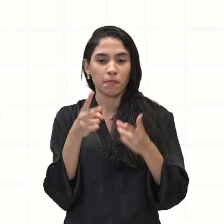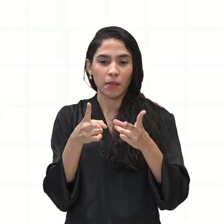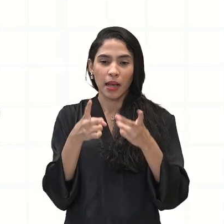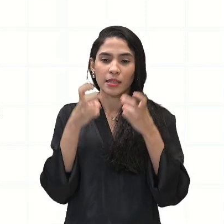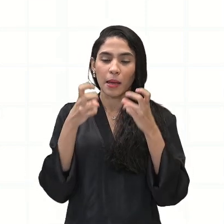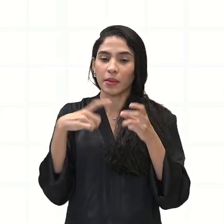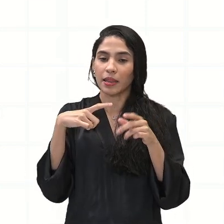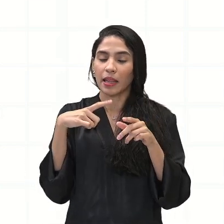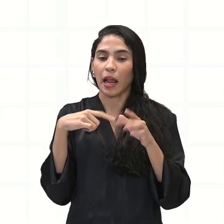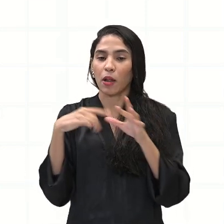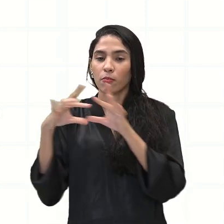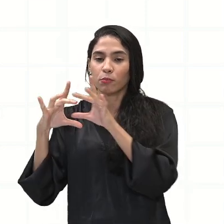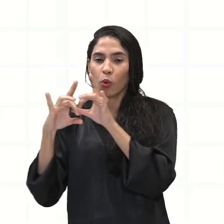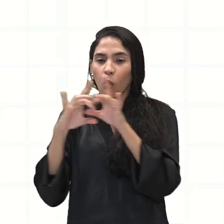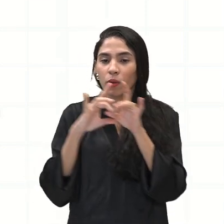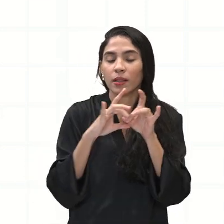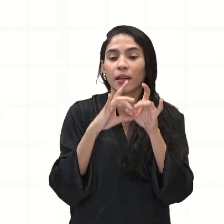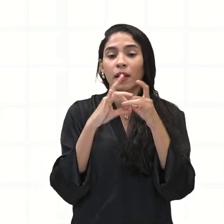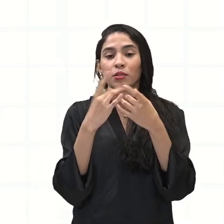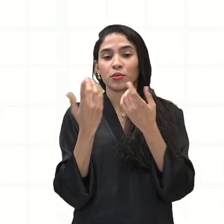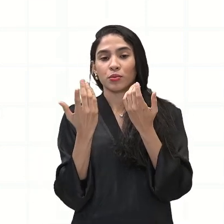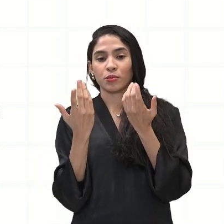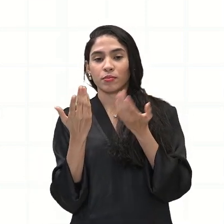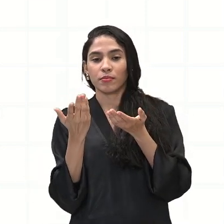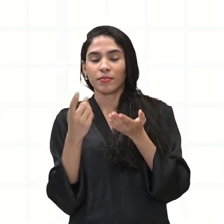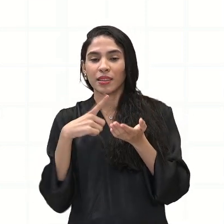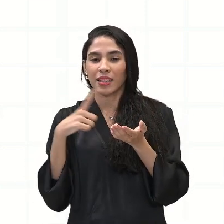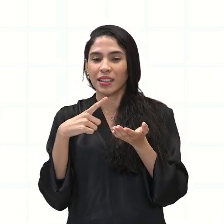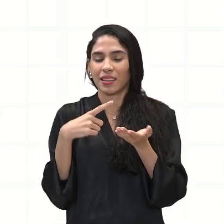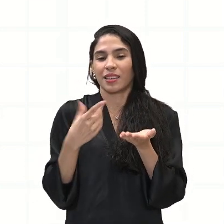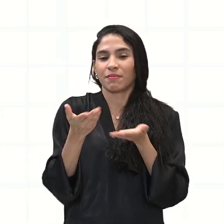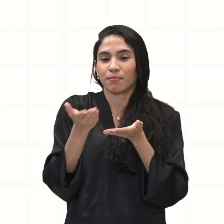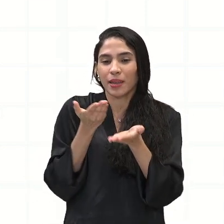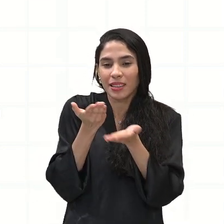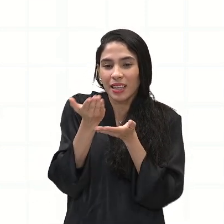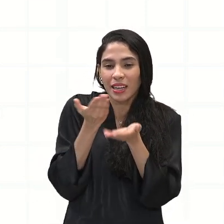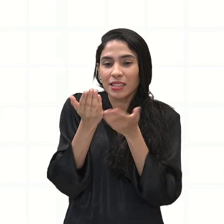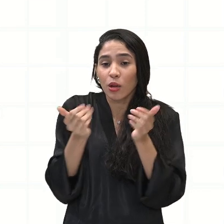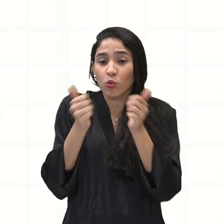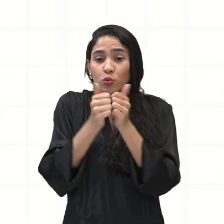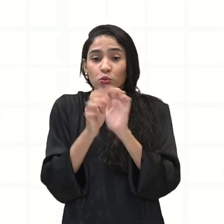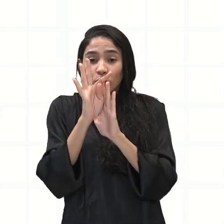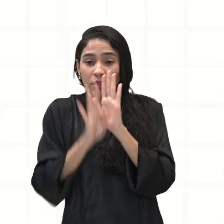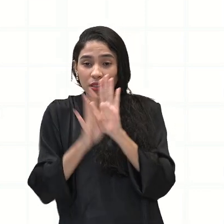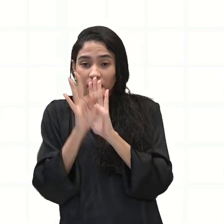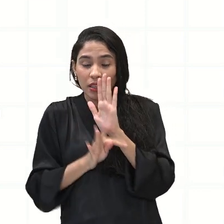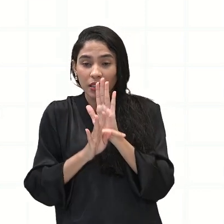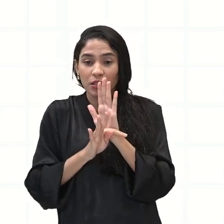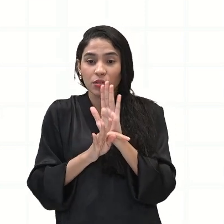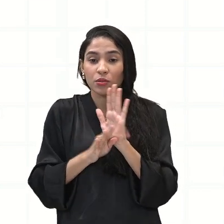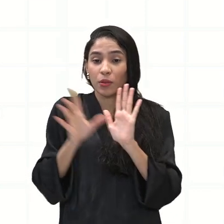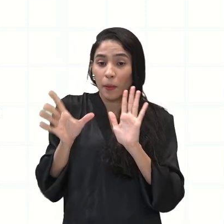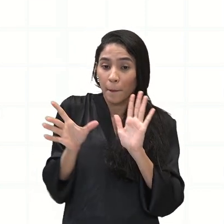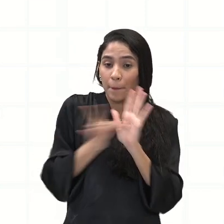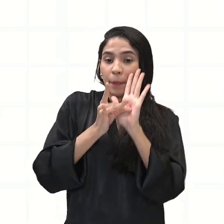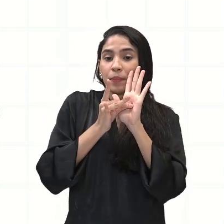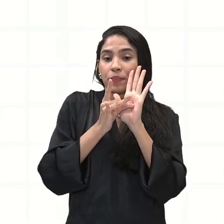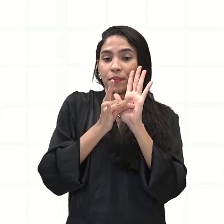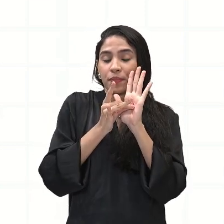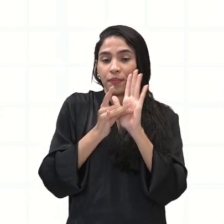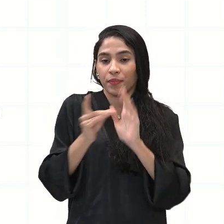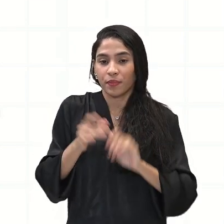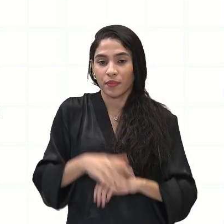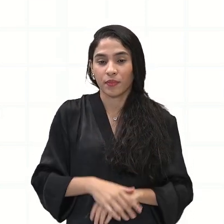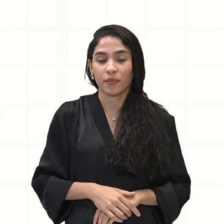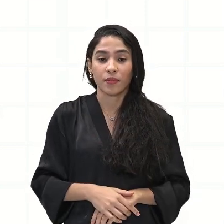o mar para o poeta, para o eu lírico, ele é personificado. Então,